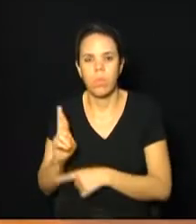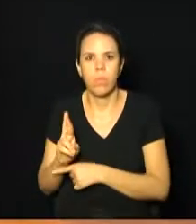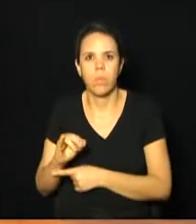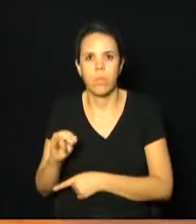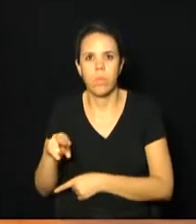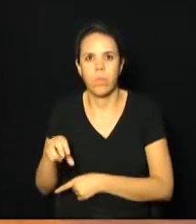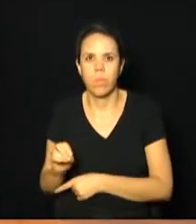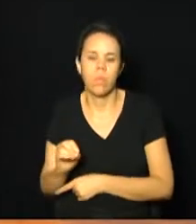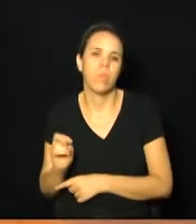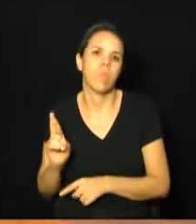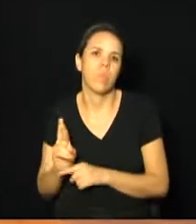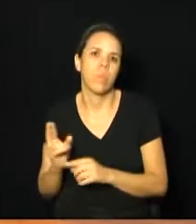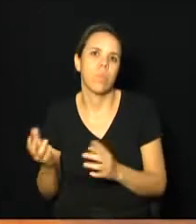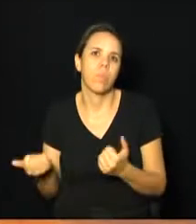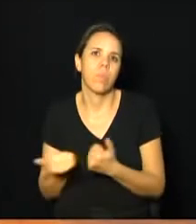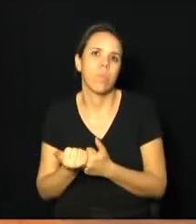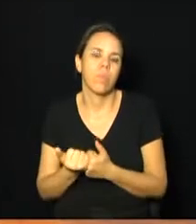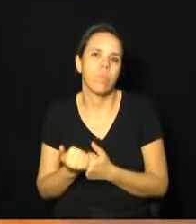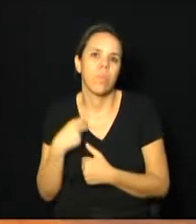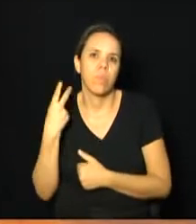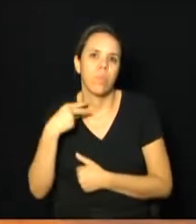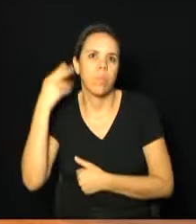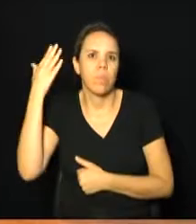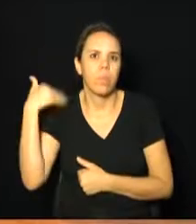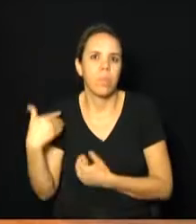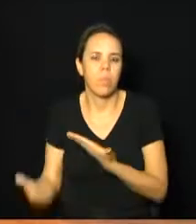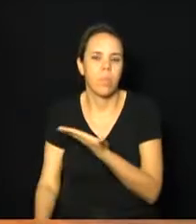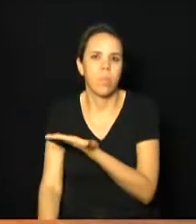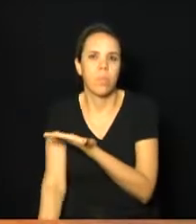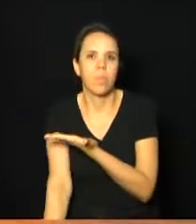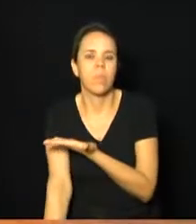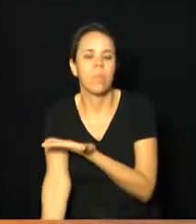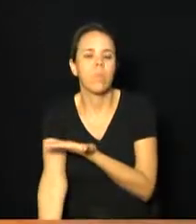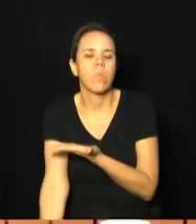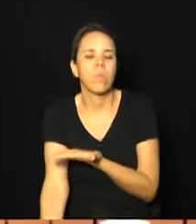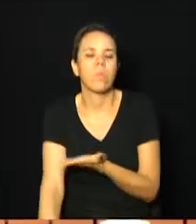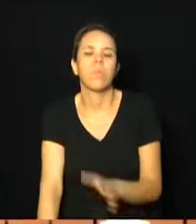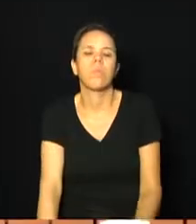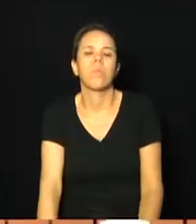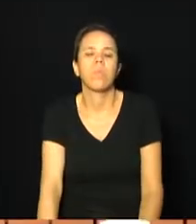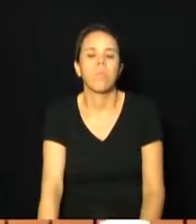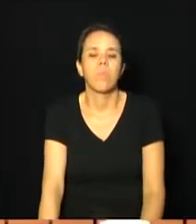Pedro. Parabenizar a nobre vereadora por